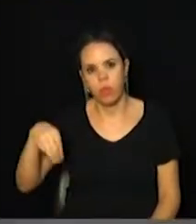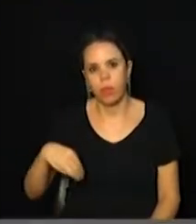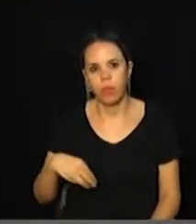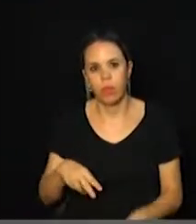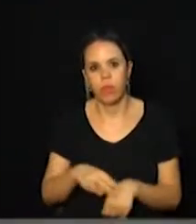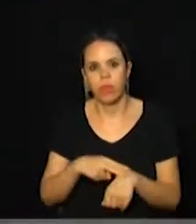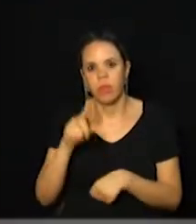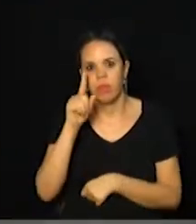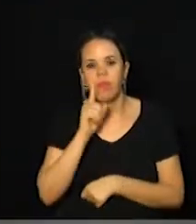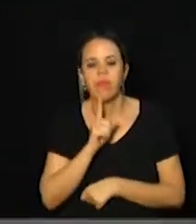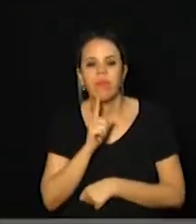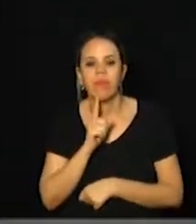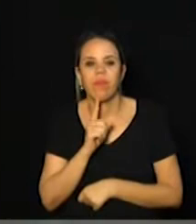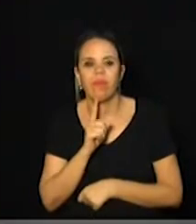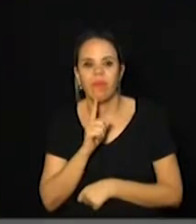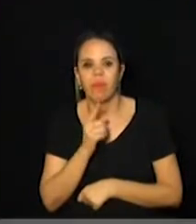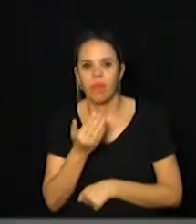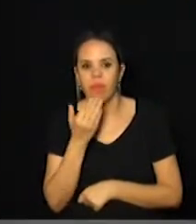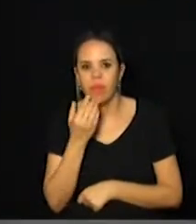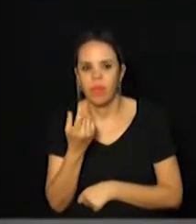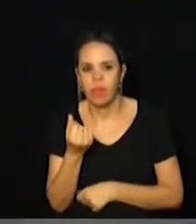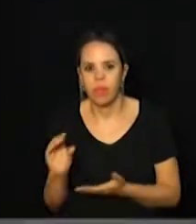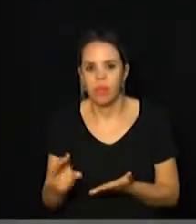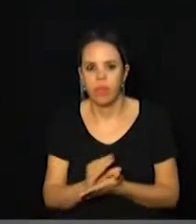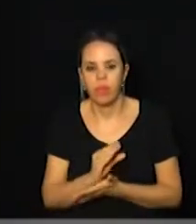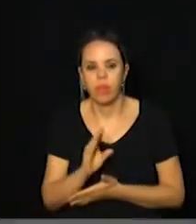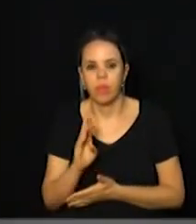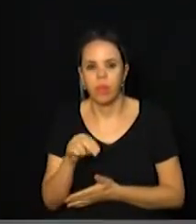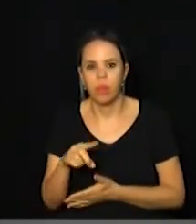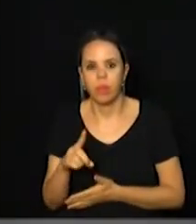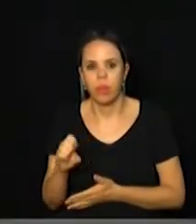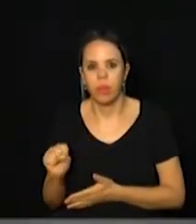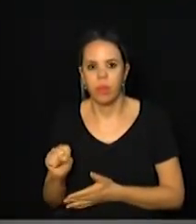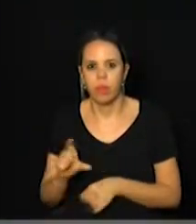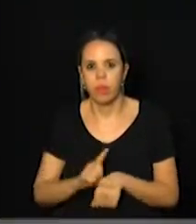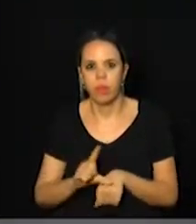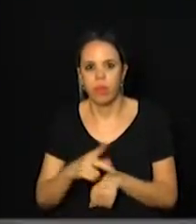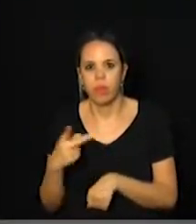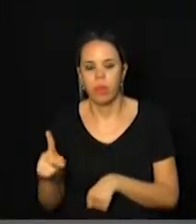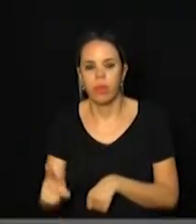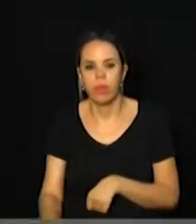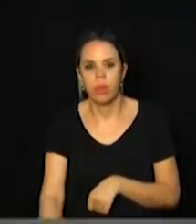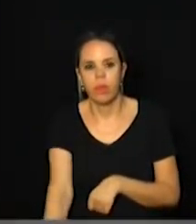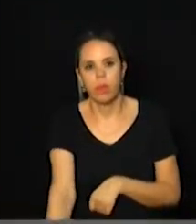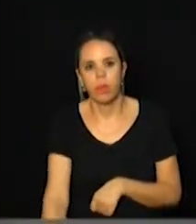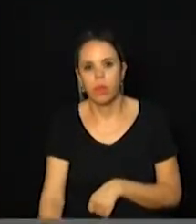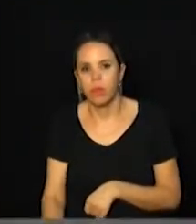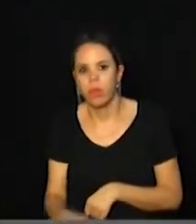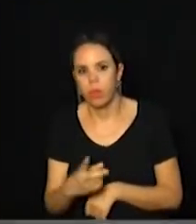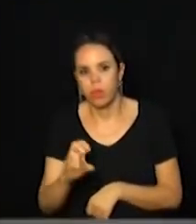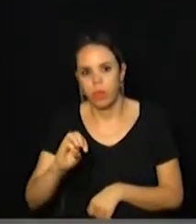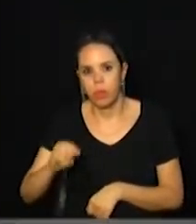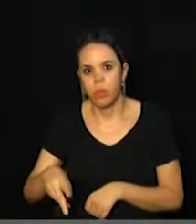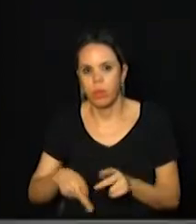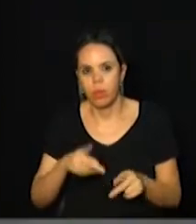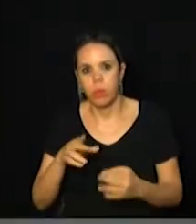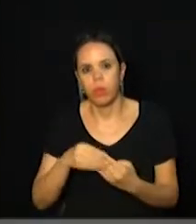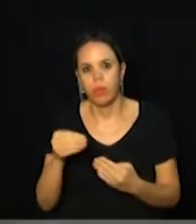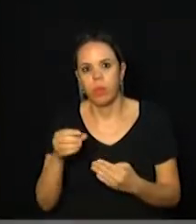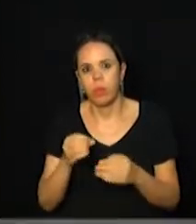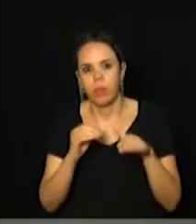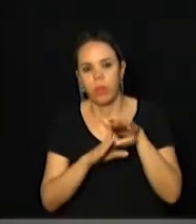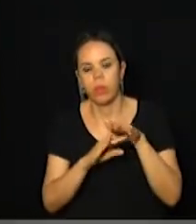verde e amarelo me pedindo dinheiro emprestado do Ben 10 para fazer as lojas dele e com 150 Milhões de Dólares